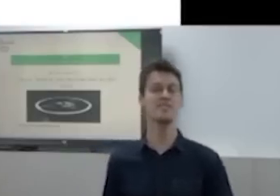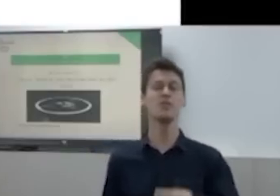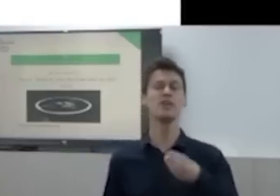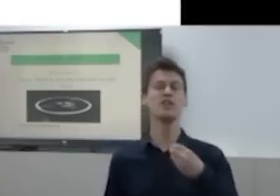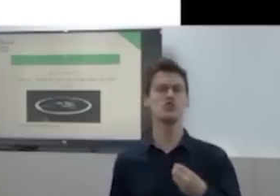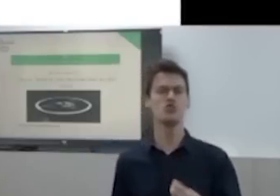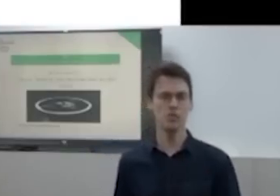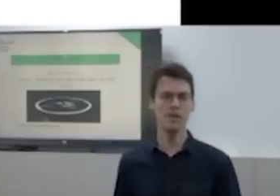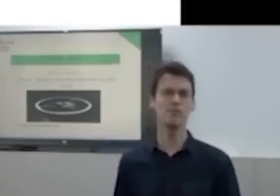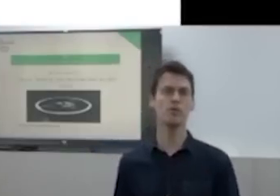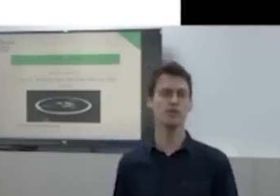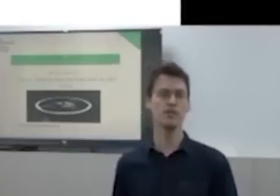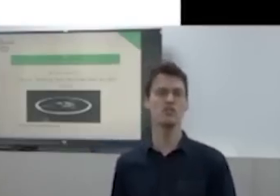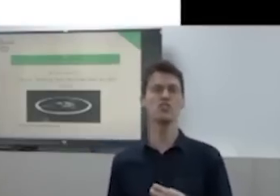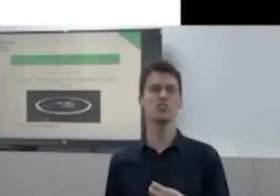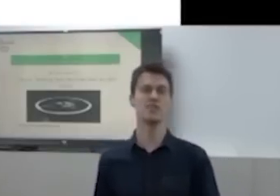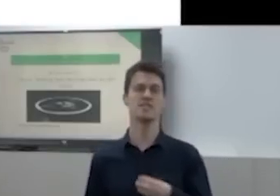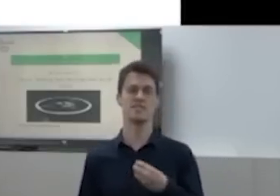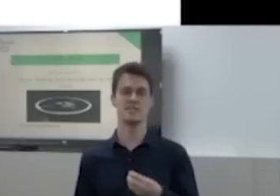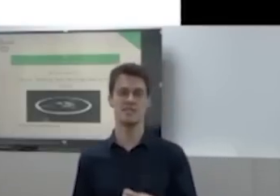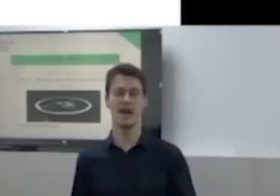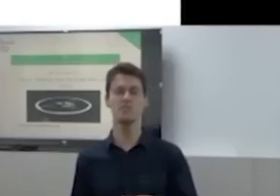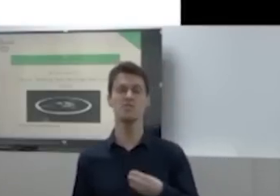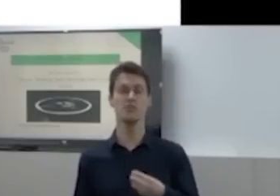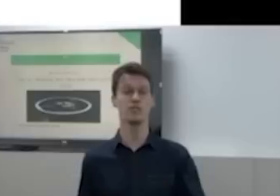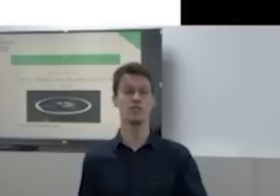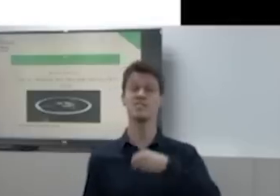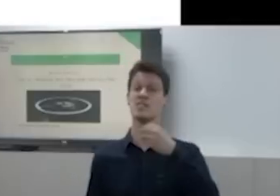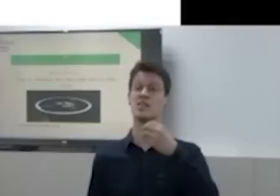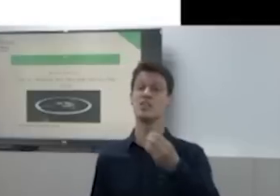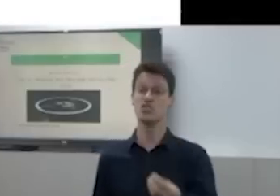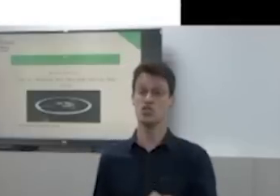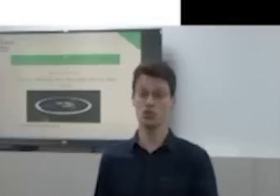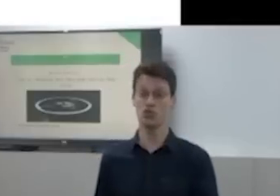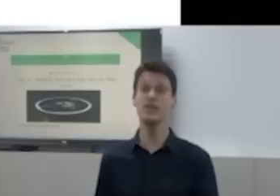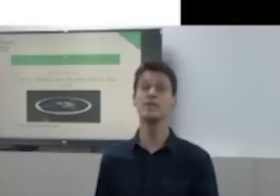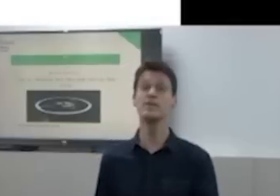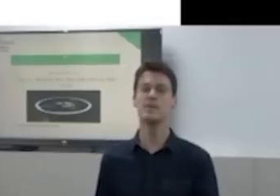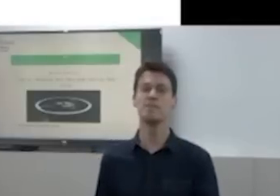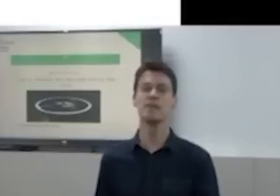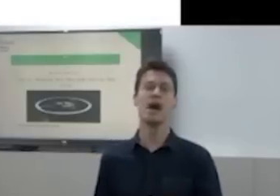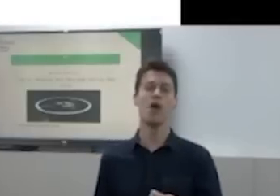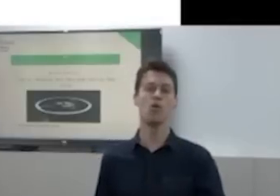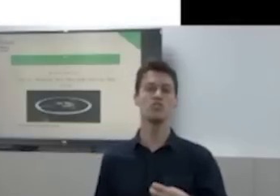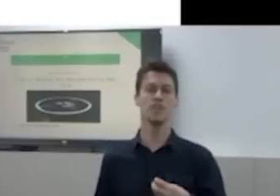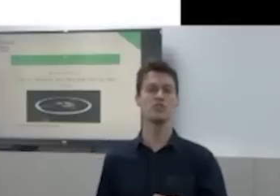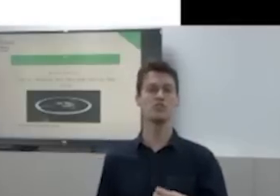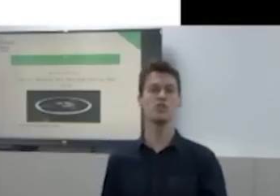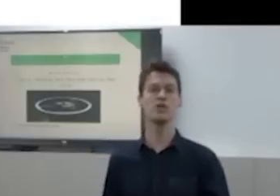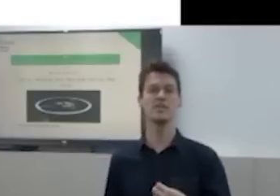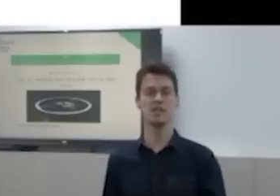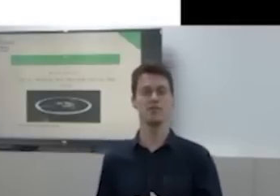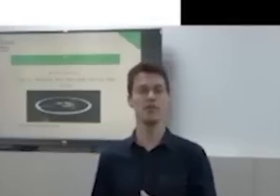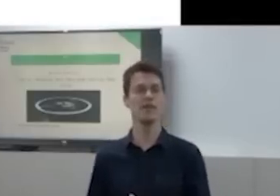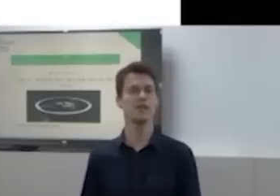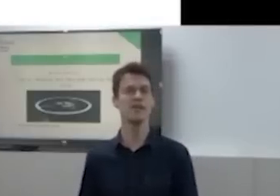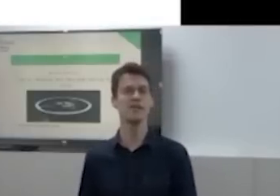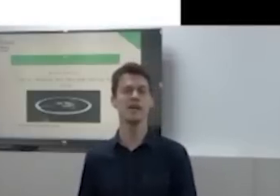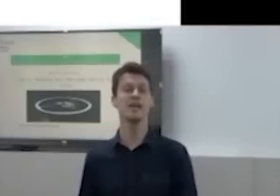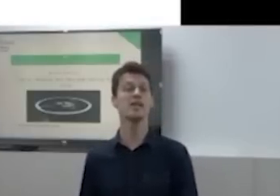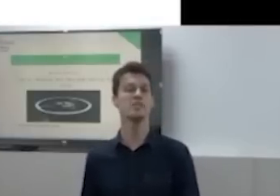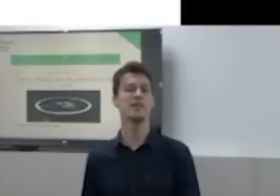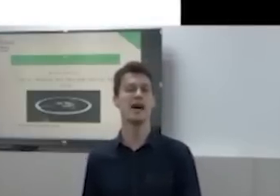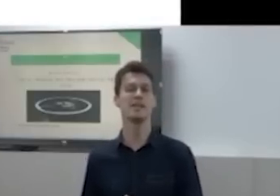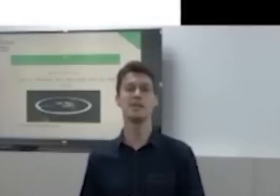tenho informações. Então, super importante nós acessarmos informações de confiança, onde a pessoa que escreveu